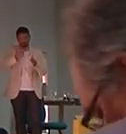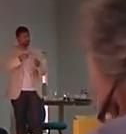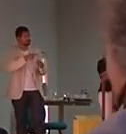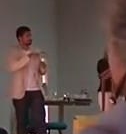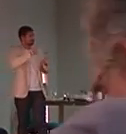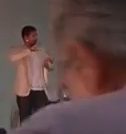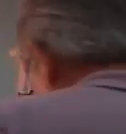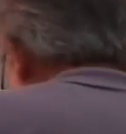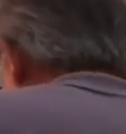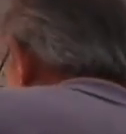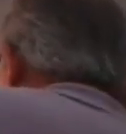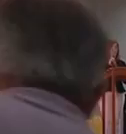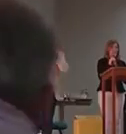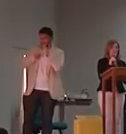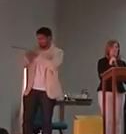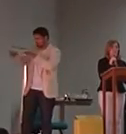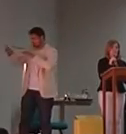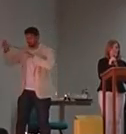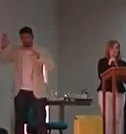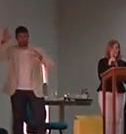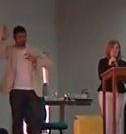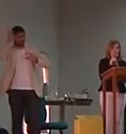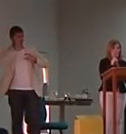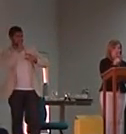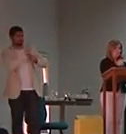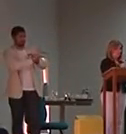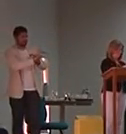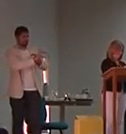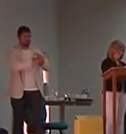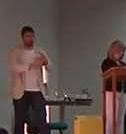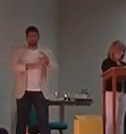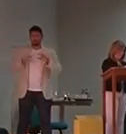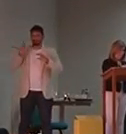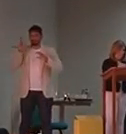pergunta candidato através de um tema sorteado.